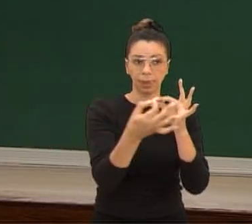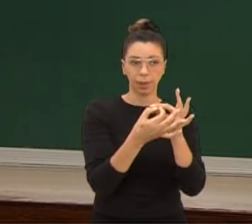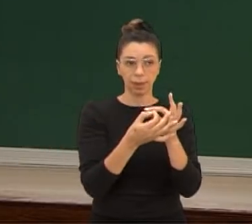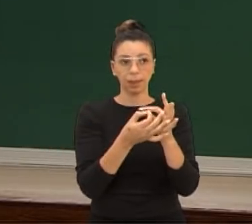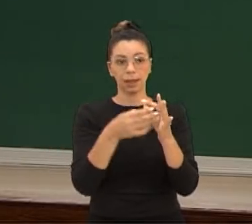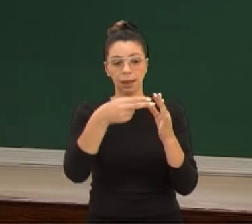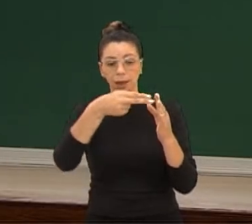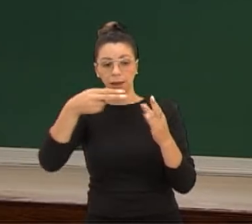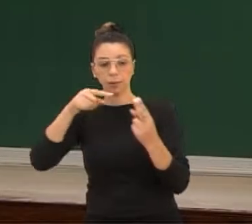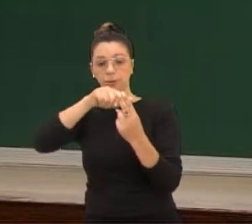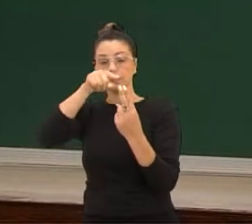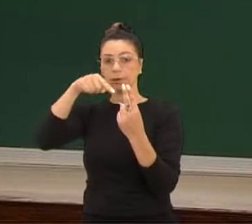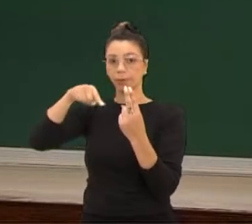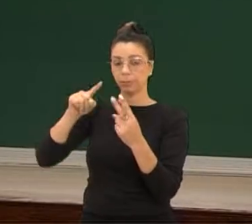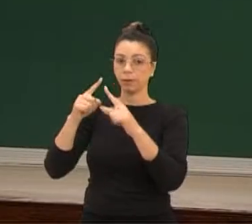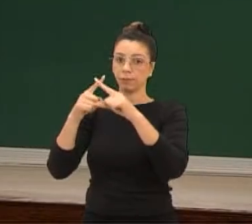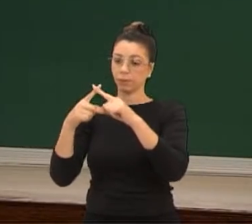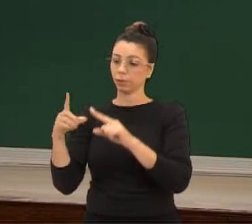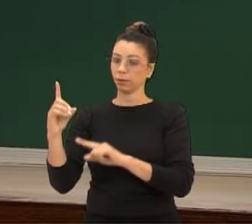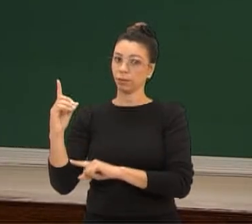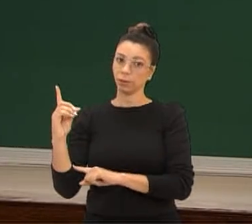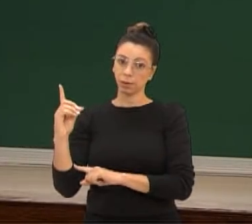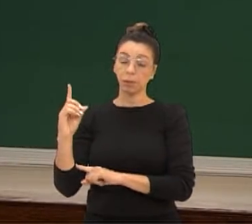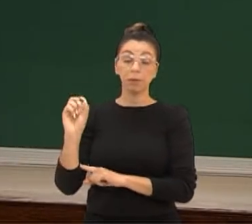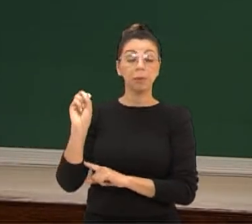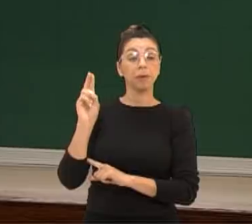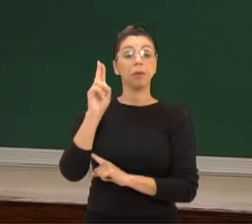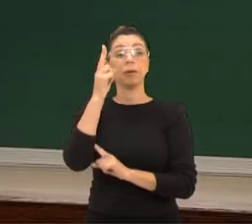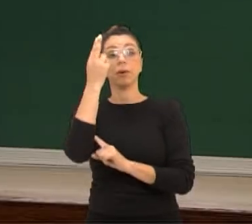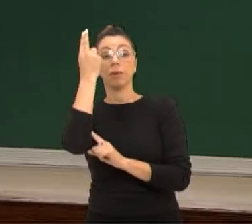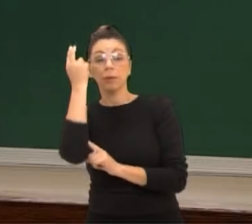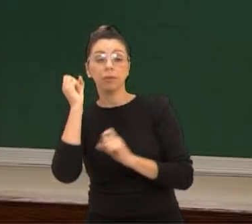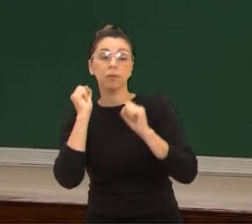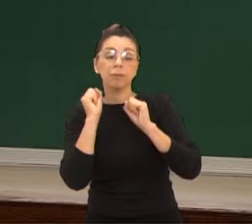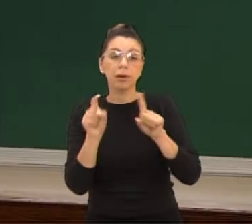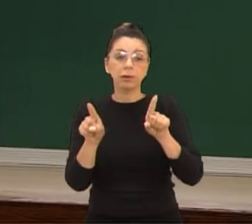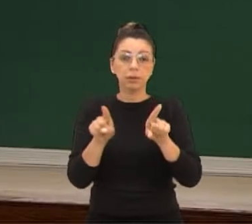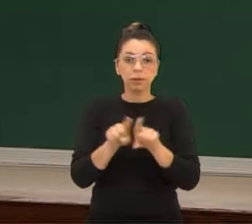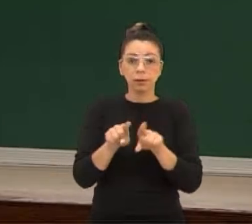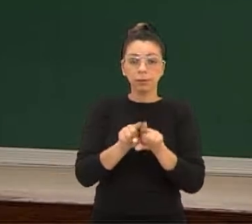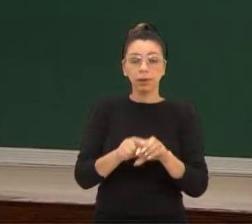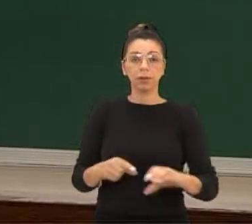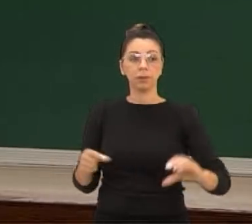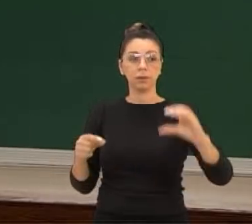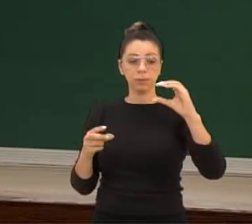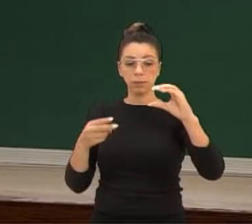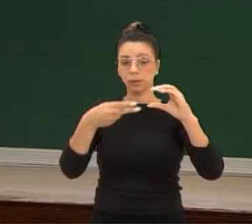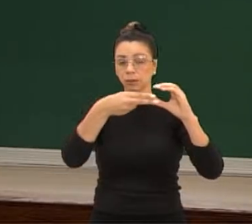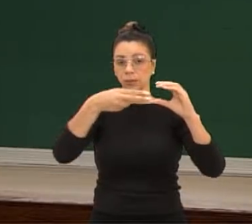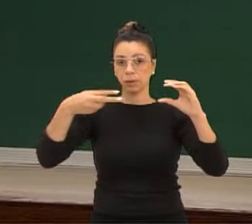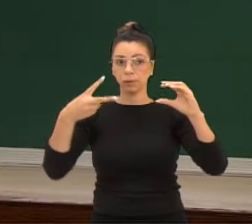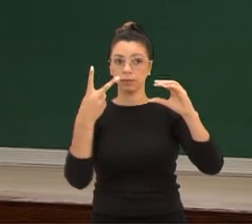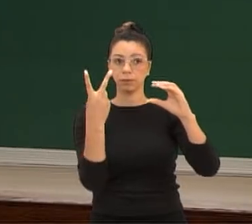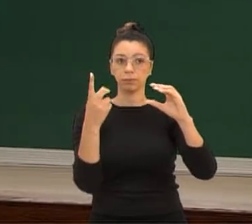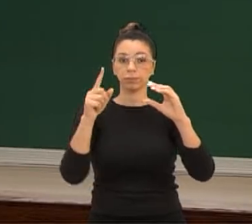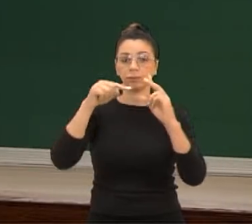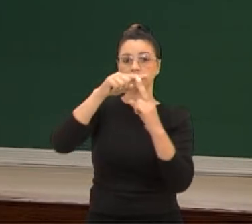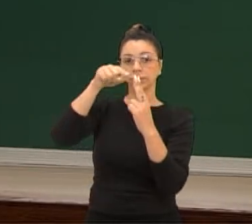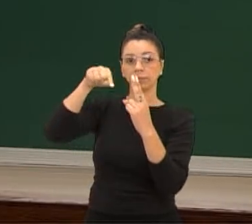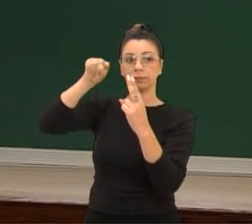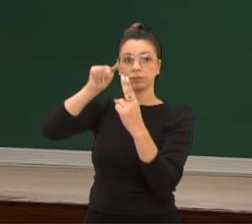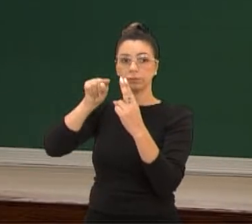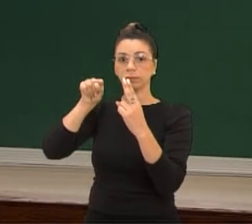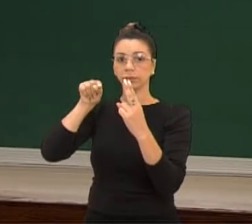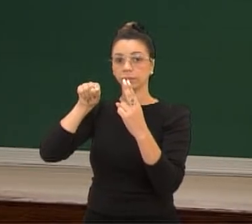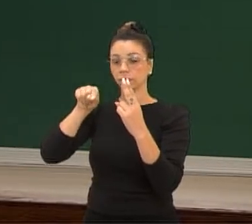π vezes o diâmetro, ou ainda, né, podemos escrever essa fórmula dessa maneira, 2 vezes o valor do